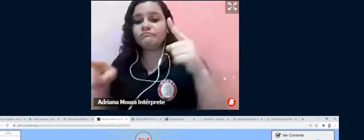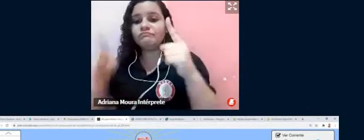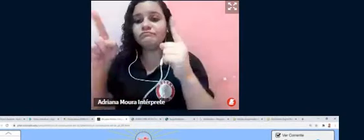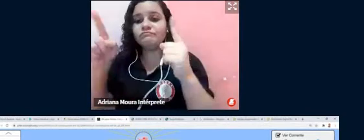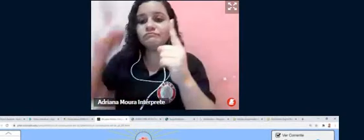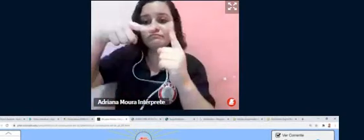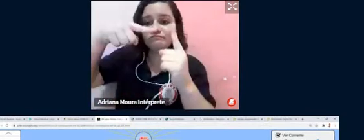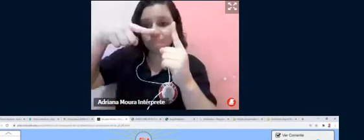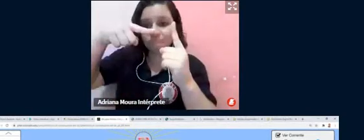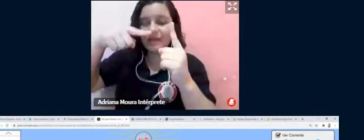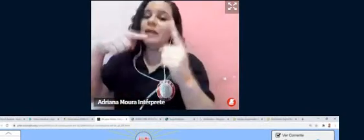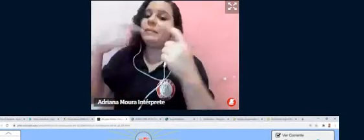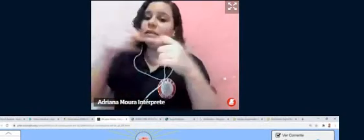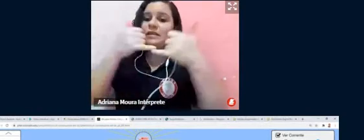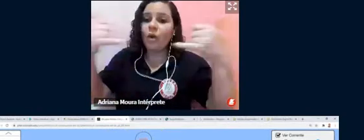aqui